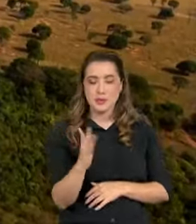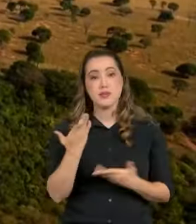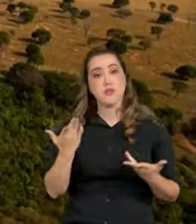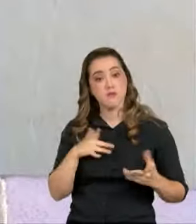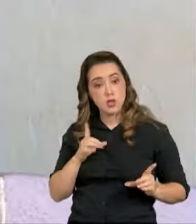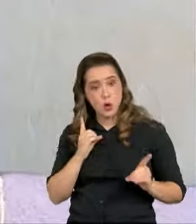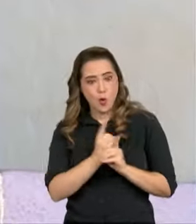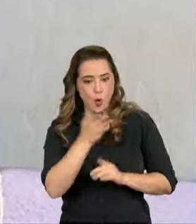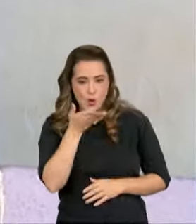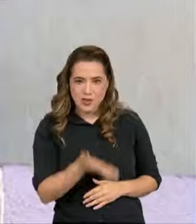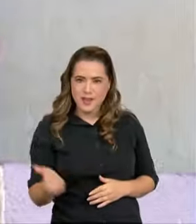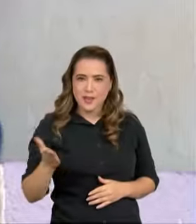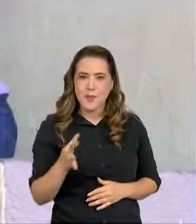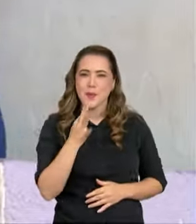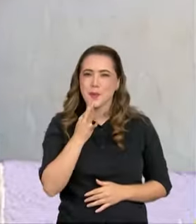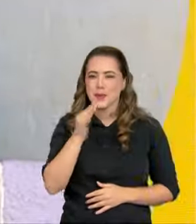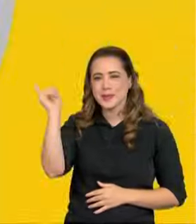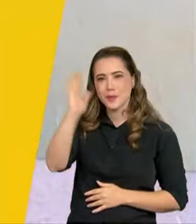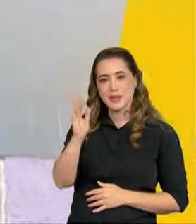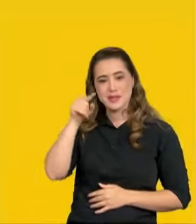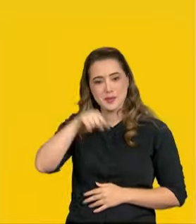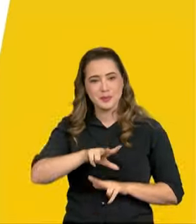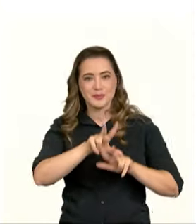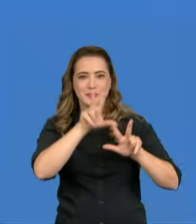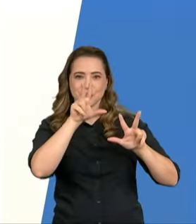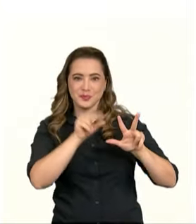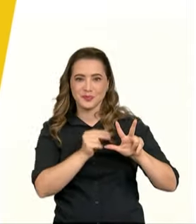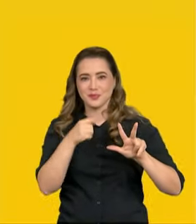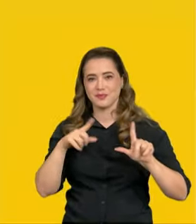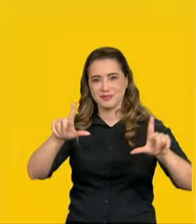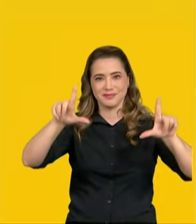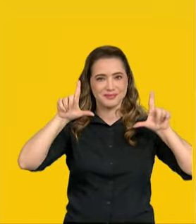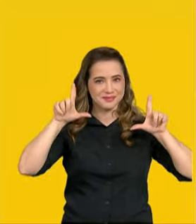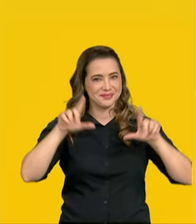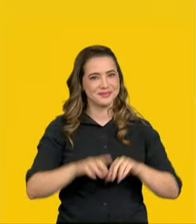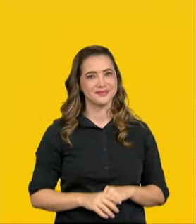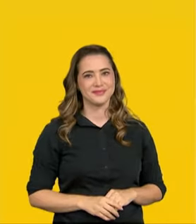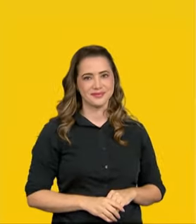um encontro com o Brasil, aqui na tela da gente.